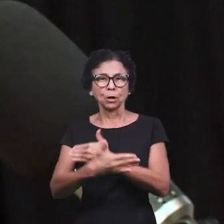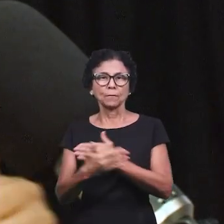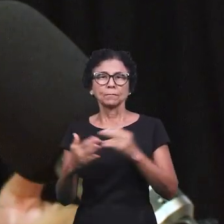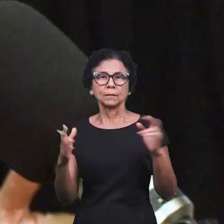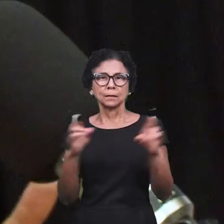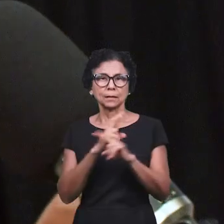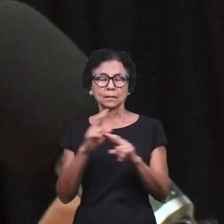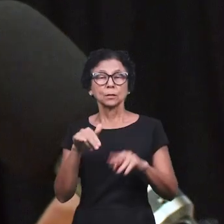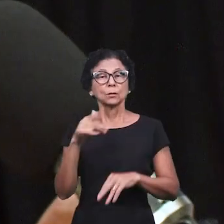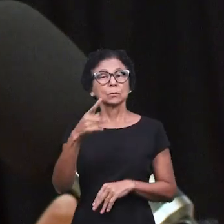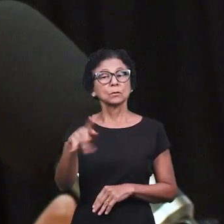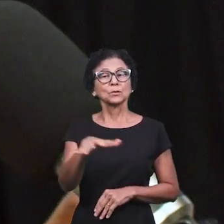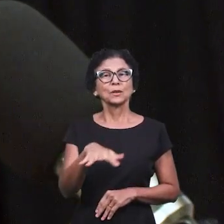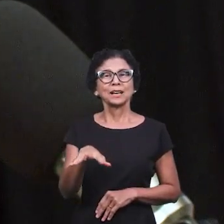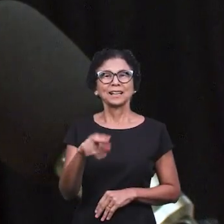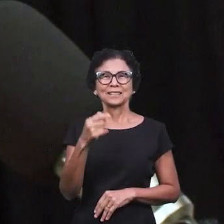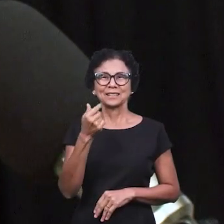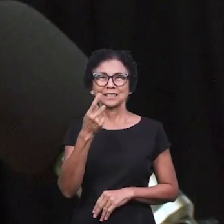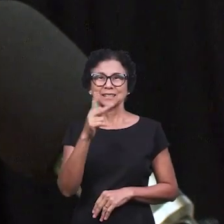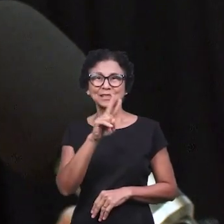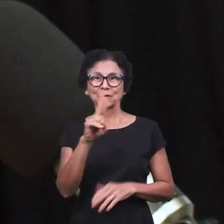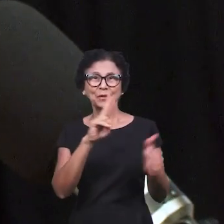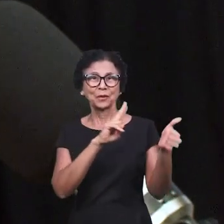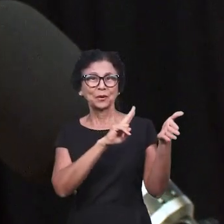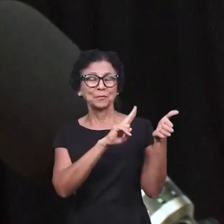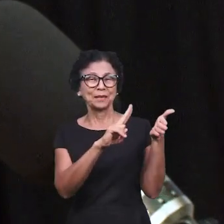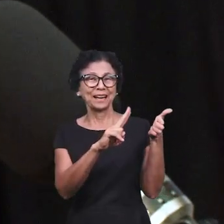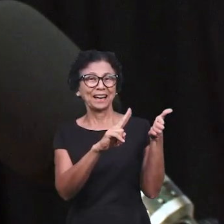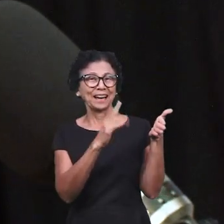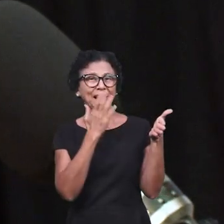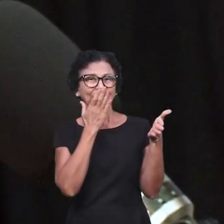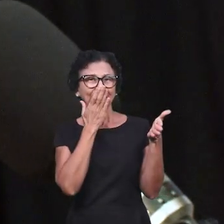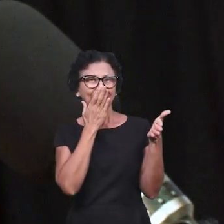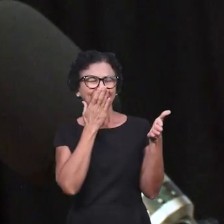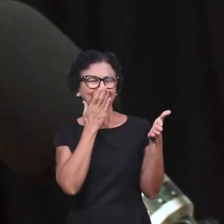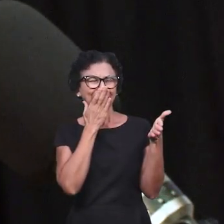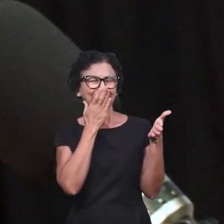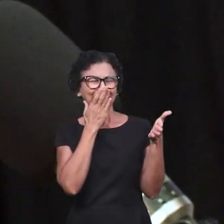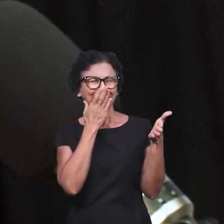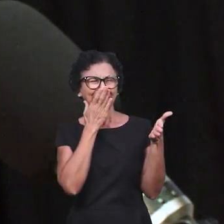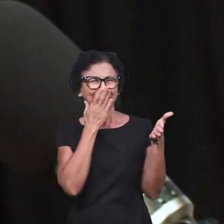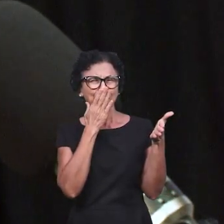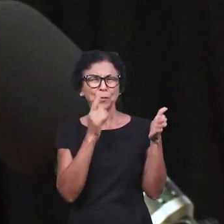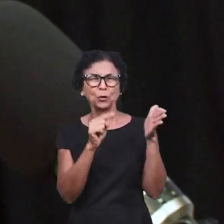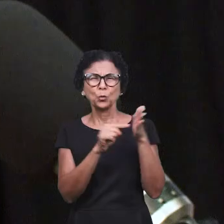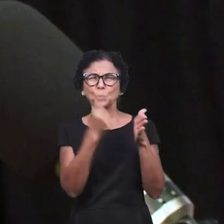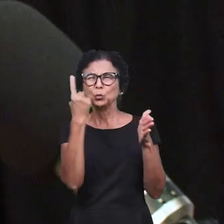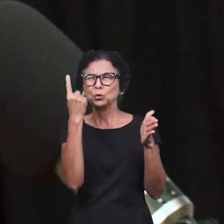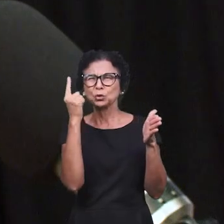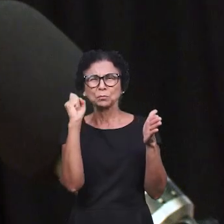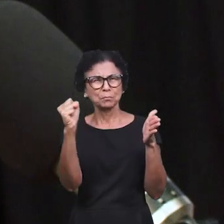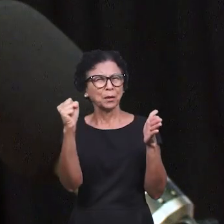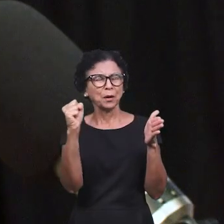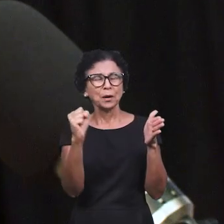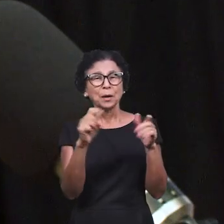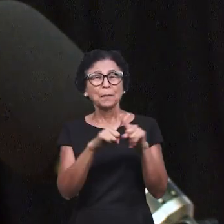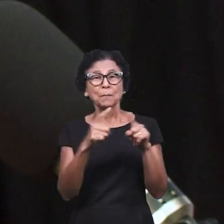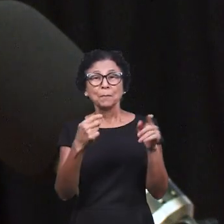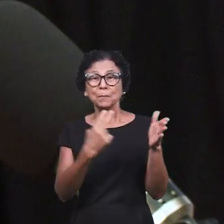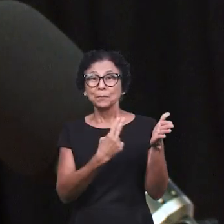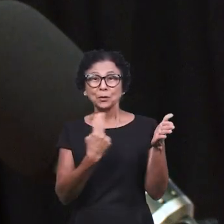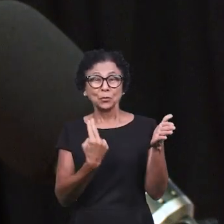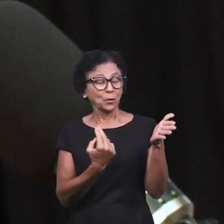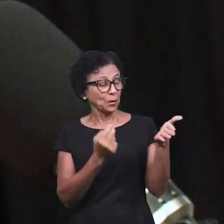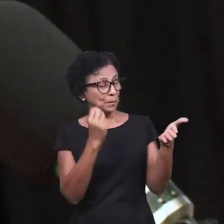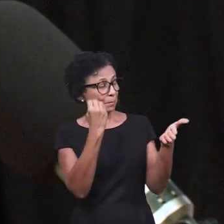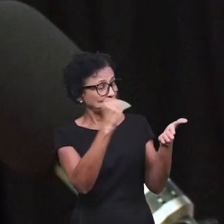área, para você ver a sua evolução, ver o seu nome na lista ali, ainda que seja numa posição lá para trás, mas já está, com